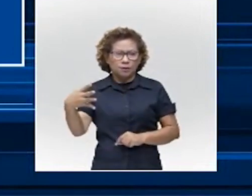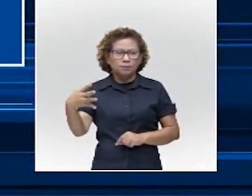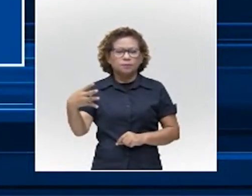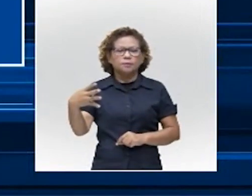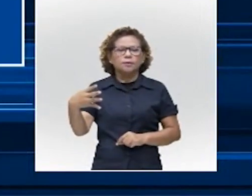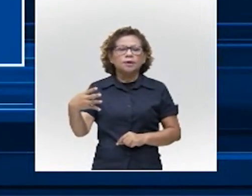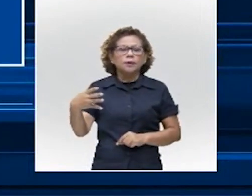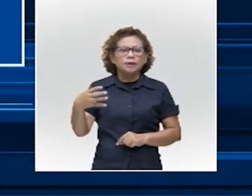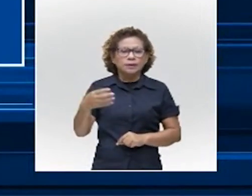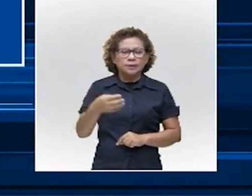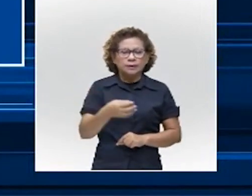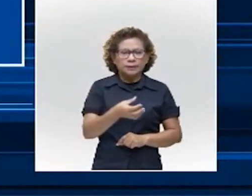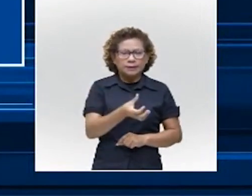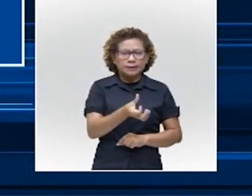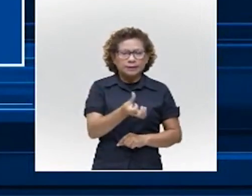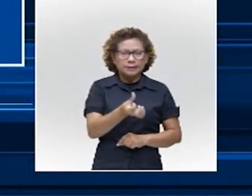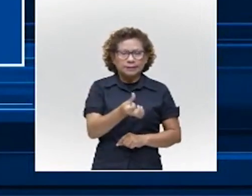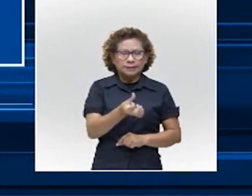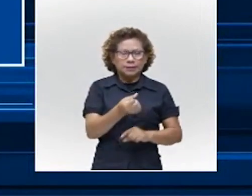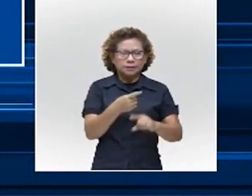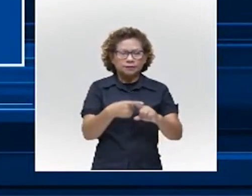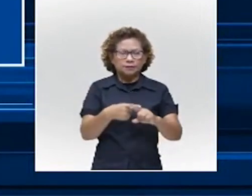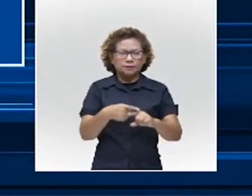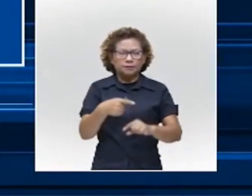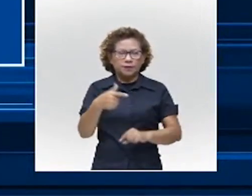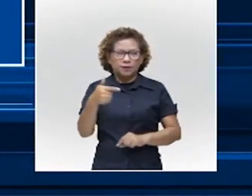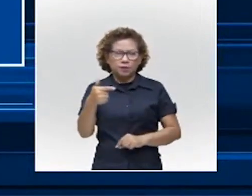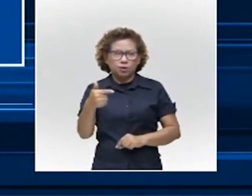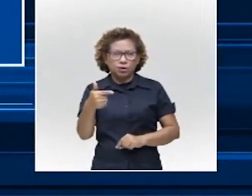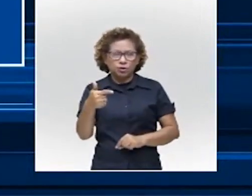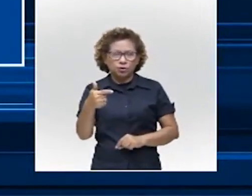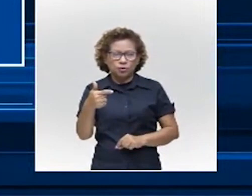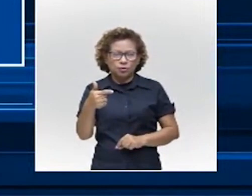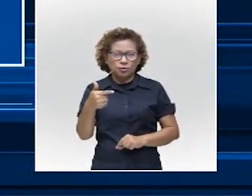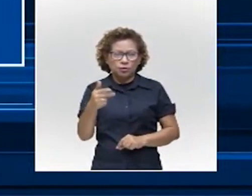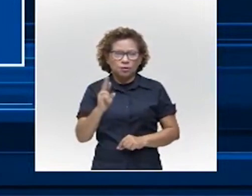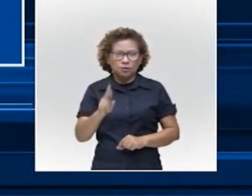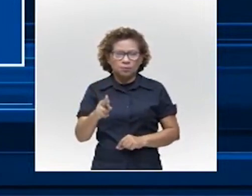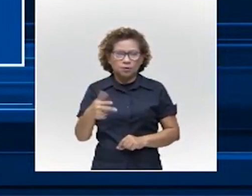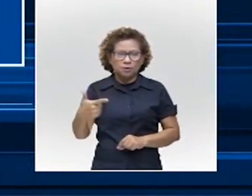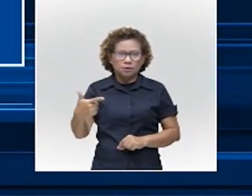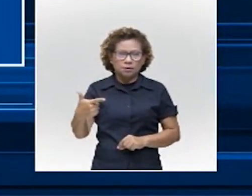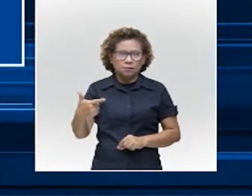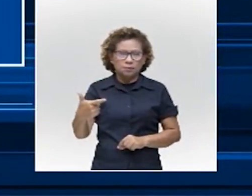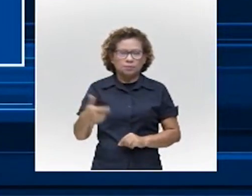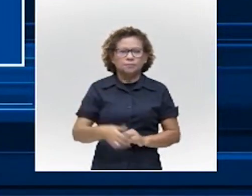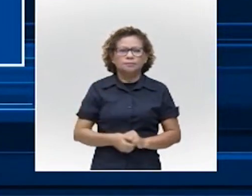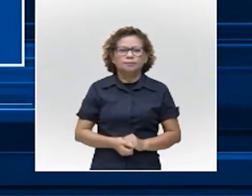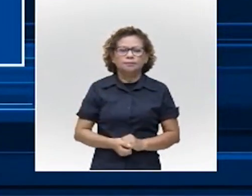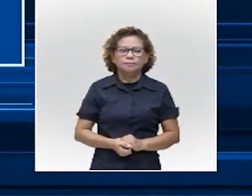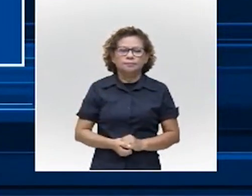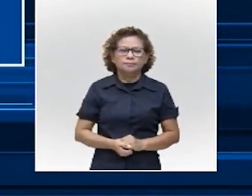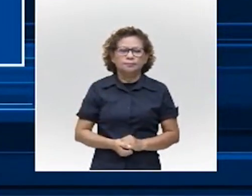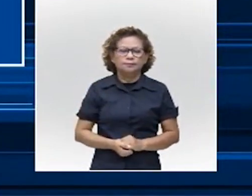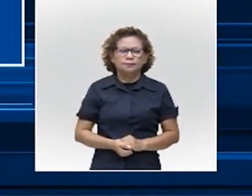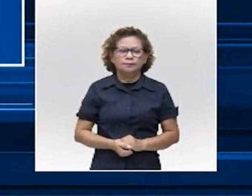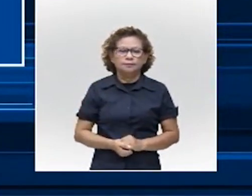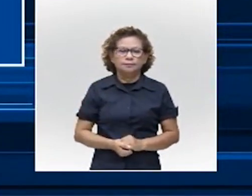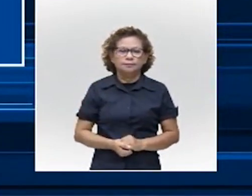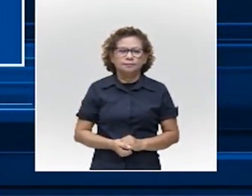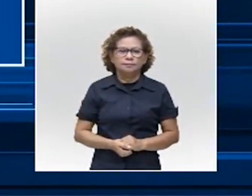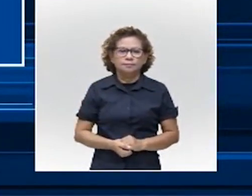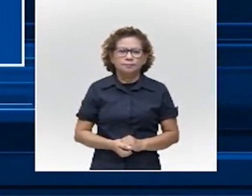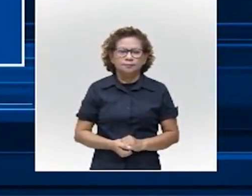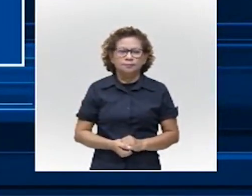12. O que que isso quer dizer? Quer dizer que tanto a fração 2 sobre 6, ou 2